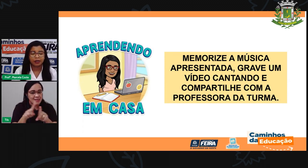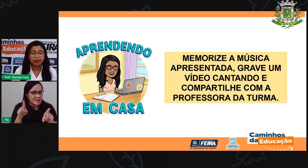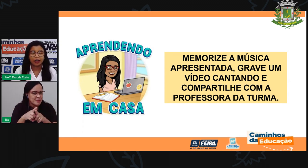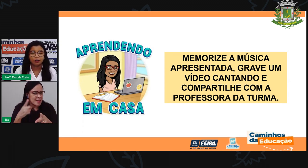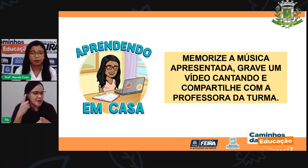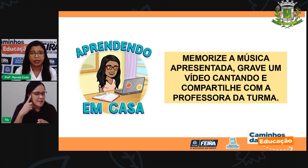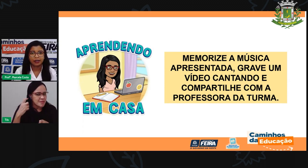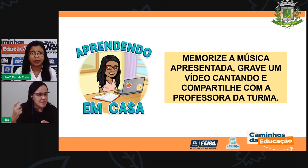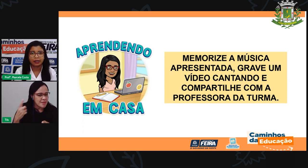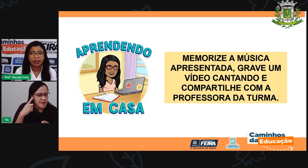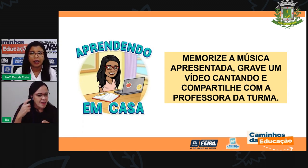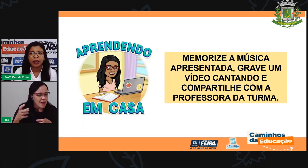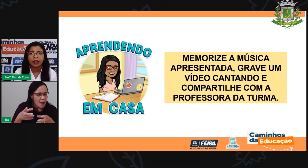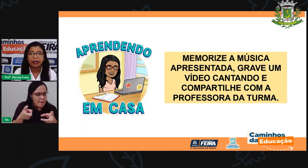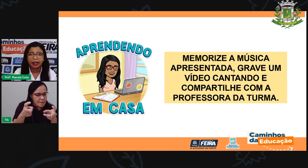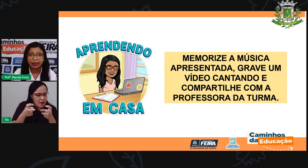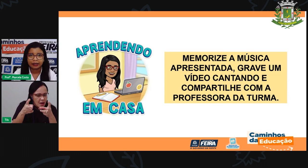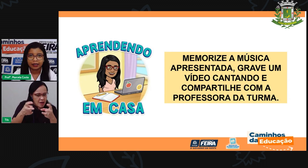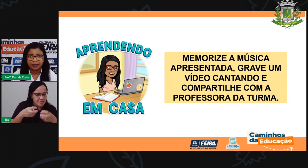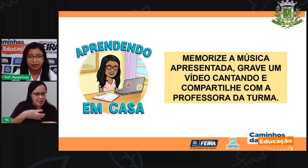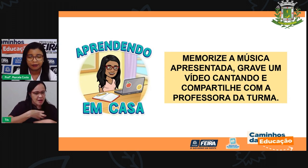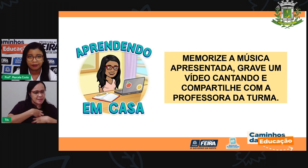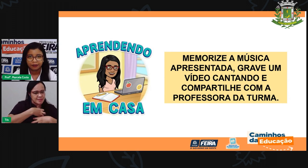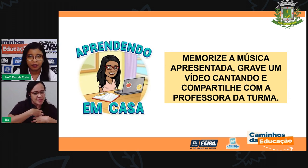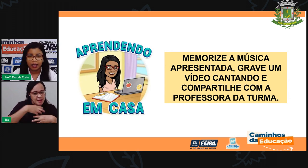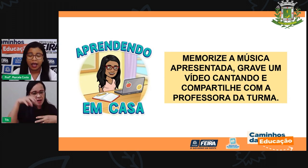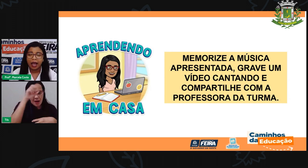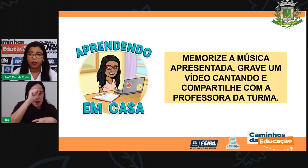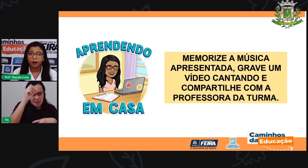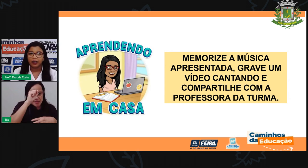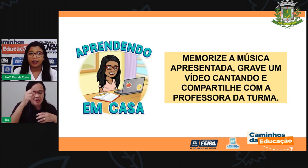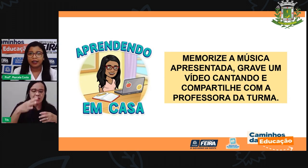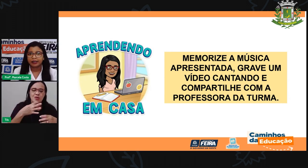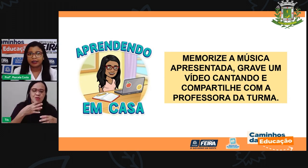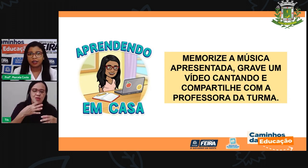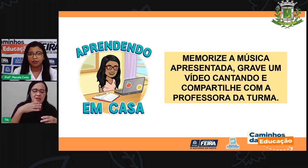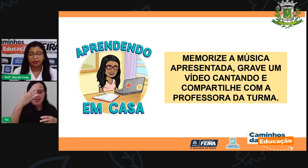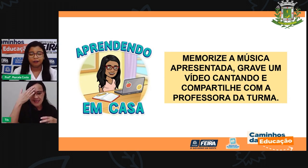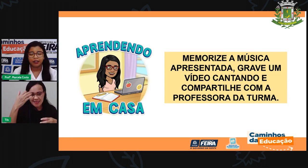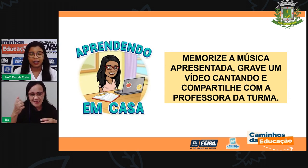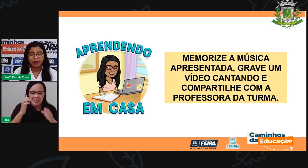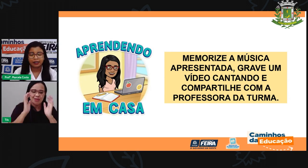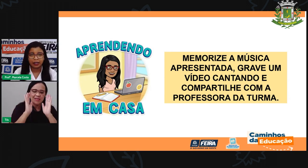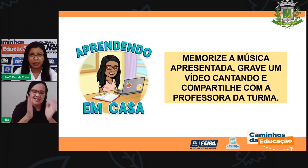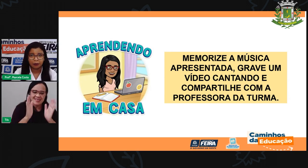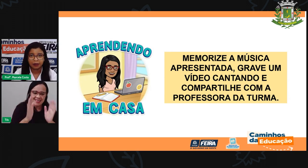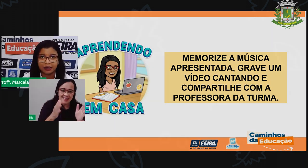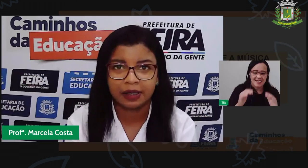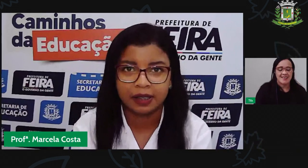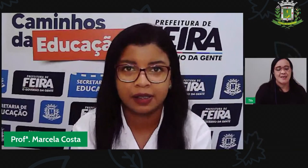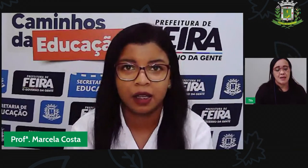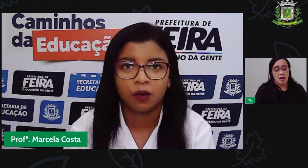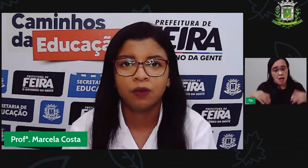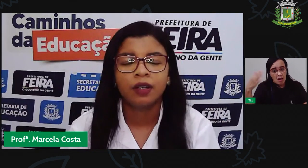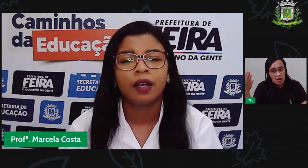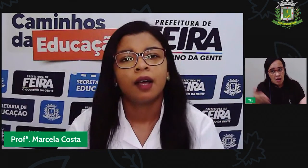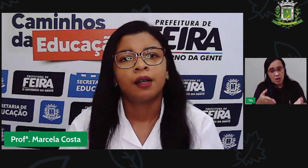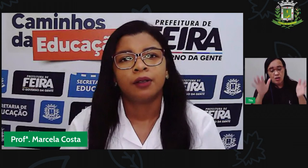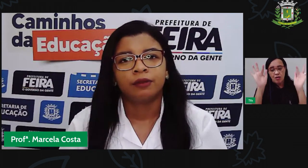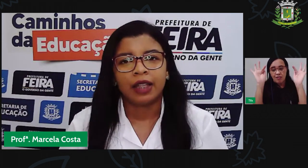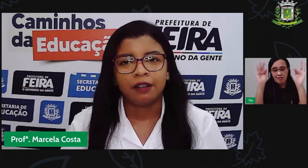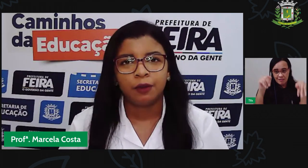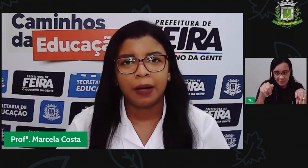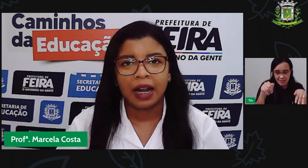sons Apresentados Por essas Letras Agora Criança A gente vai Finalizar Aqui a apresentação